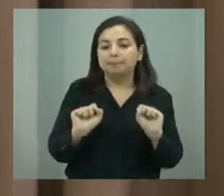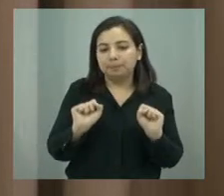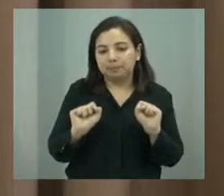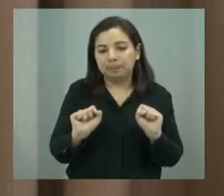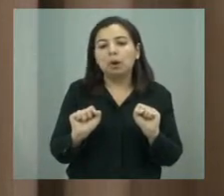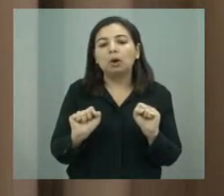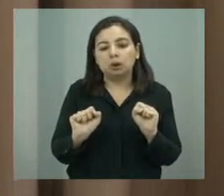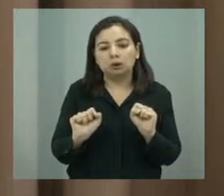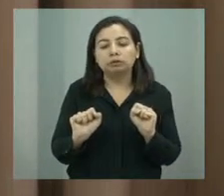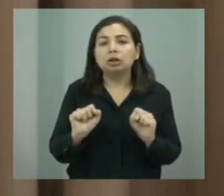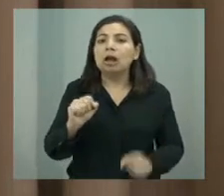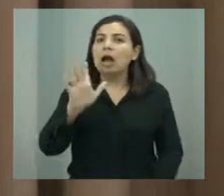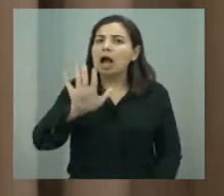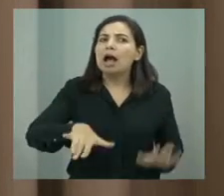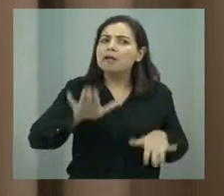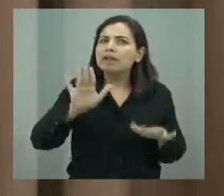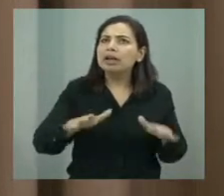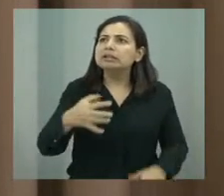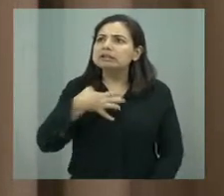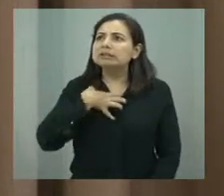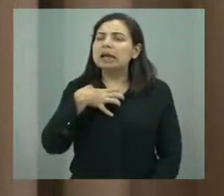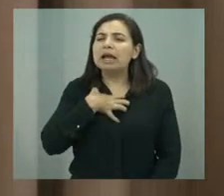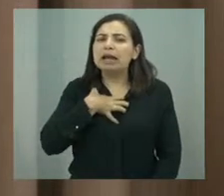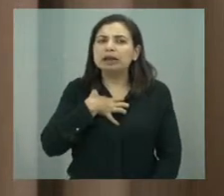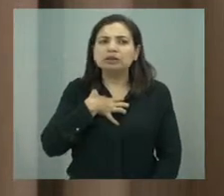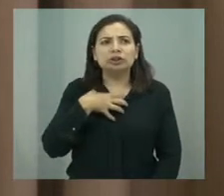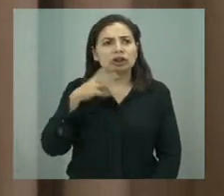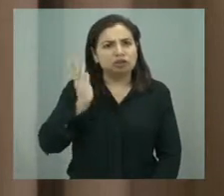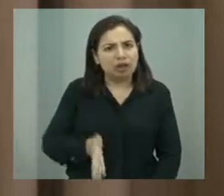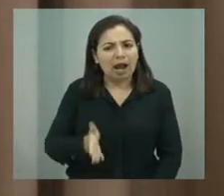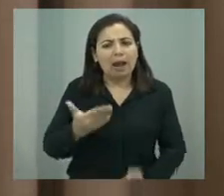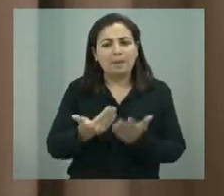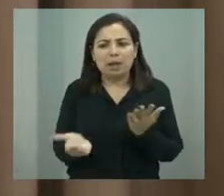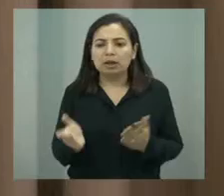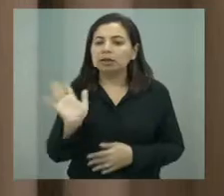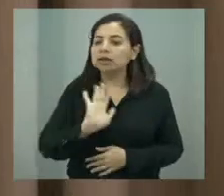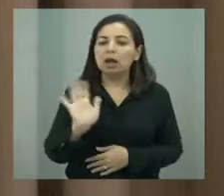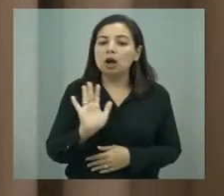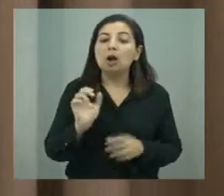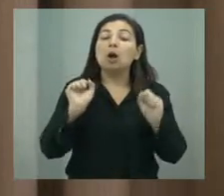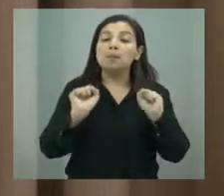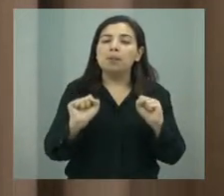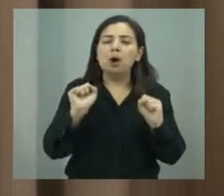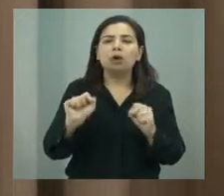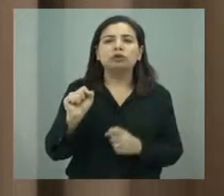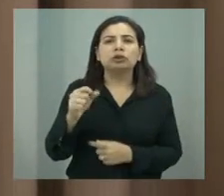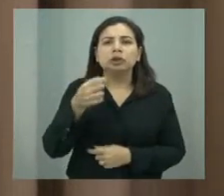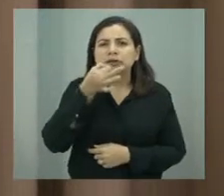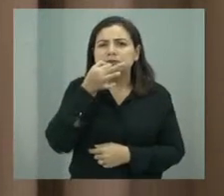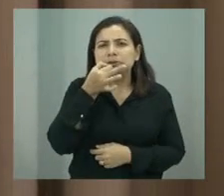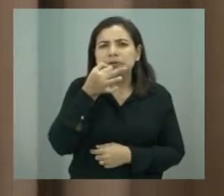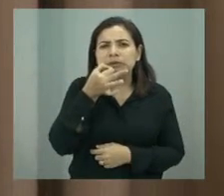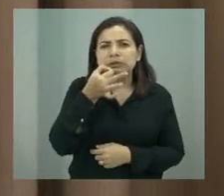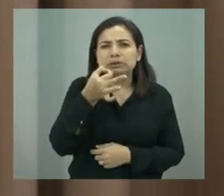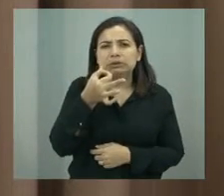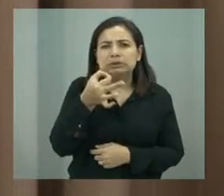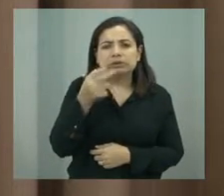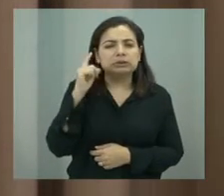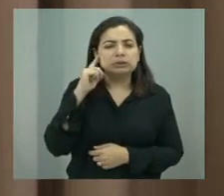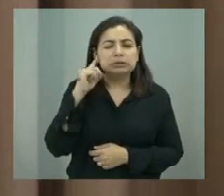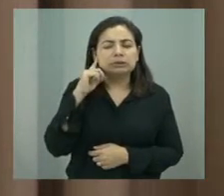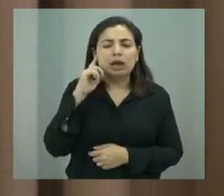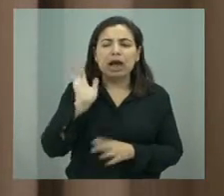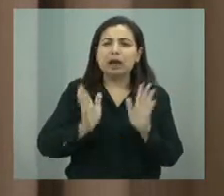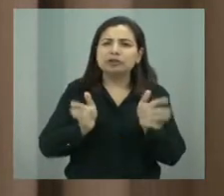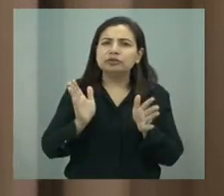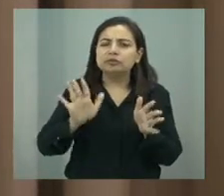pode não ser sentida como perda auditiva no início. Às vezes ela pode ser sentida como zumbido, né? Que é uma distorção do som. Às vezes ela